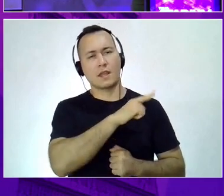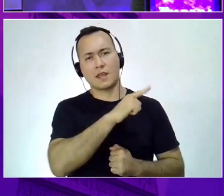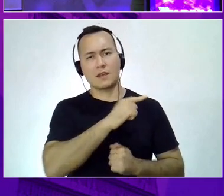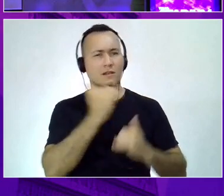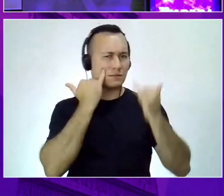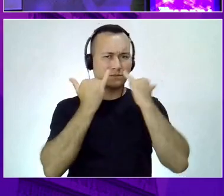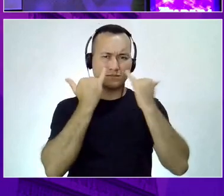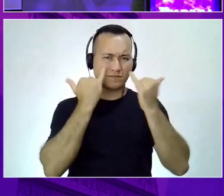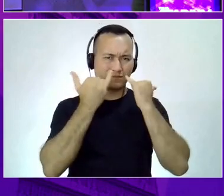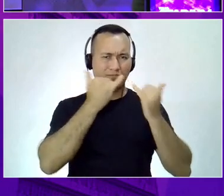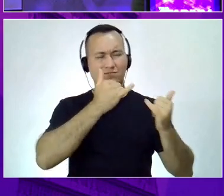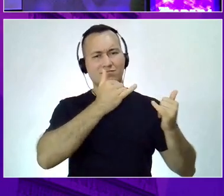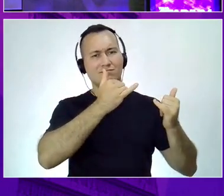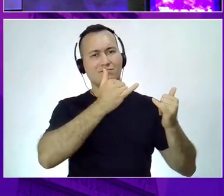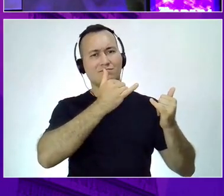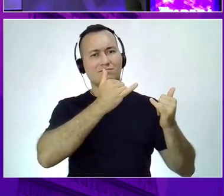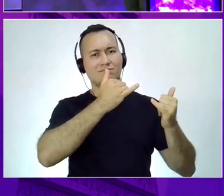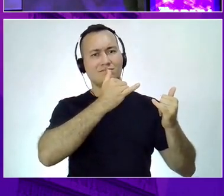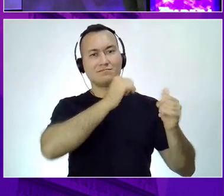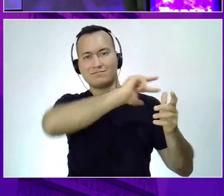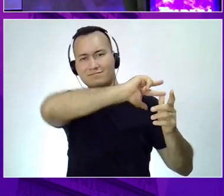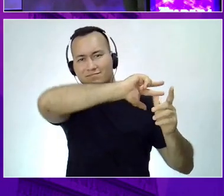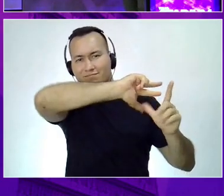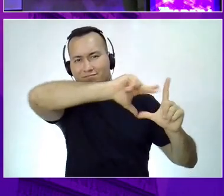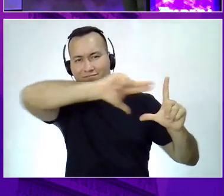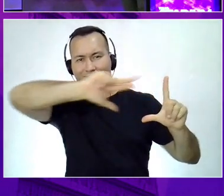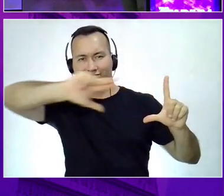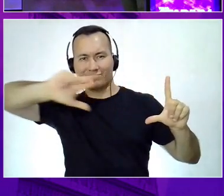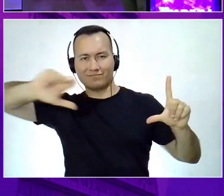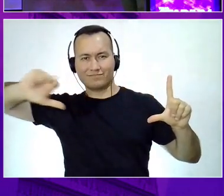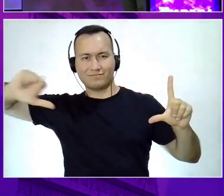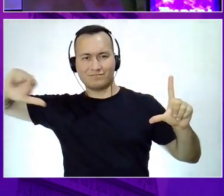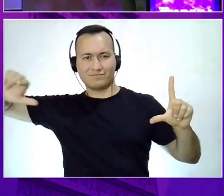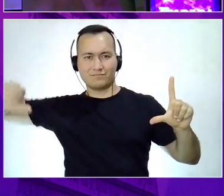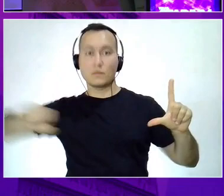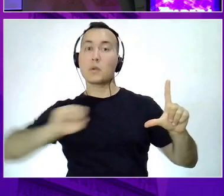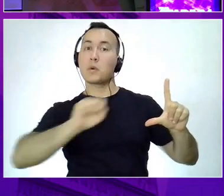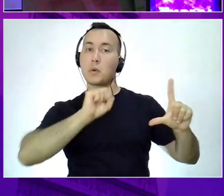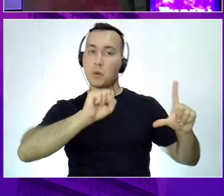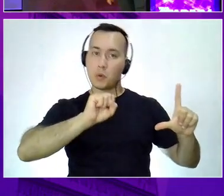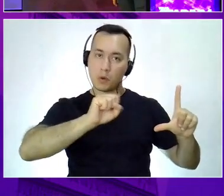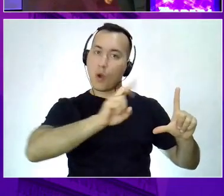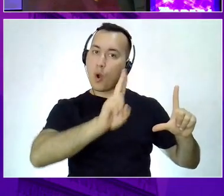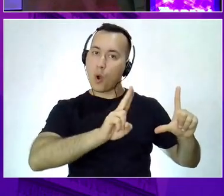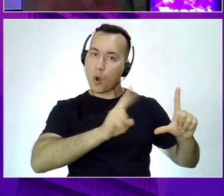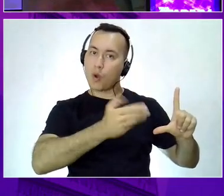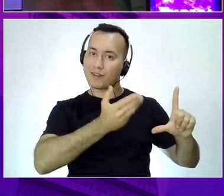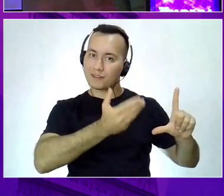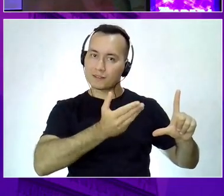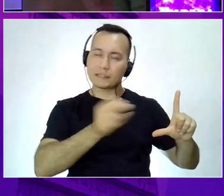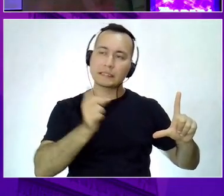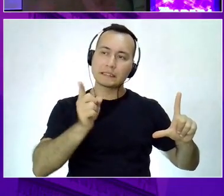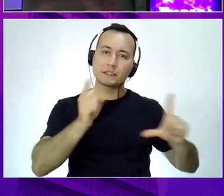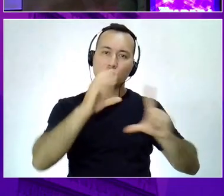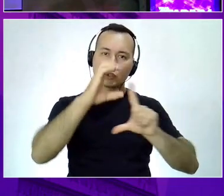o Cypress e faz toda a análise automatizada do código através da biblioteca do X. Então, ele